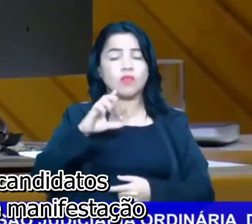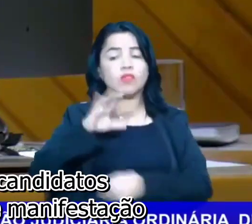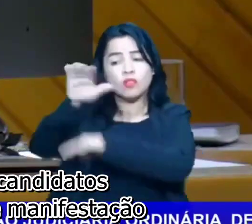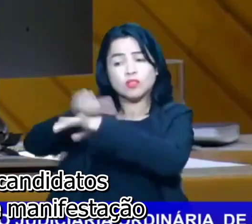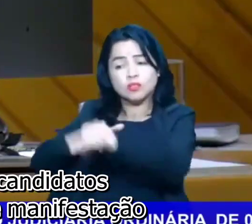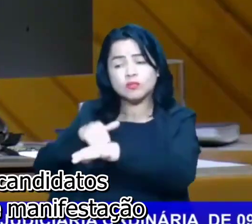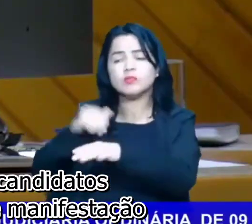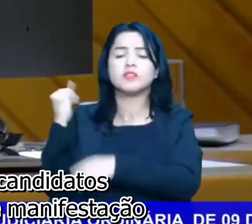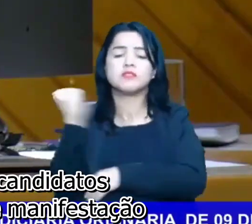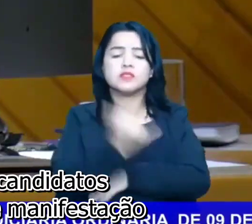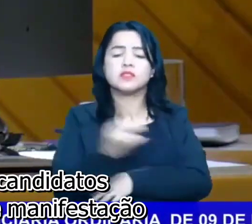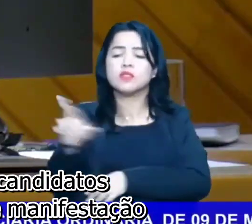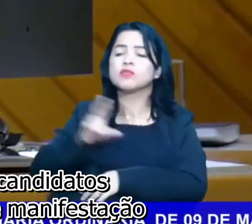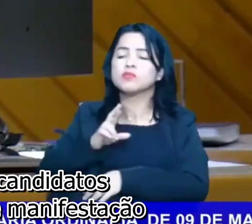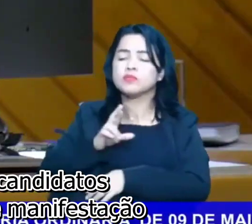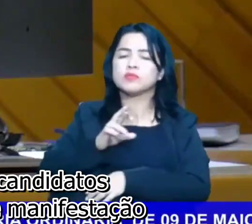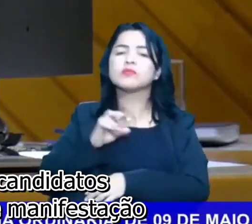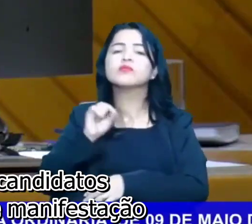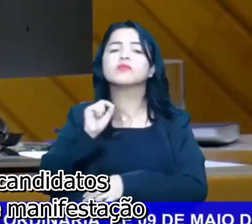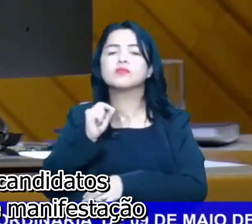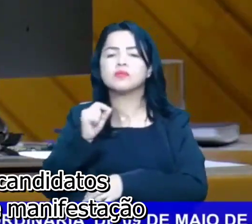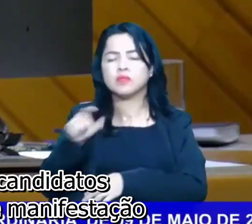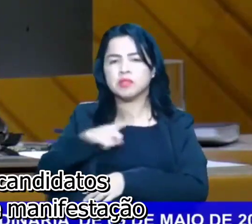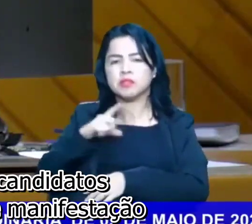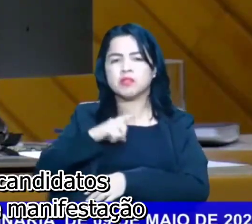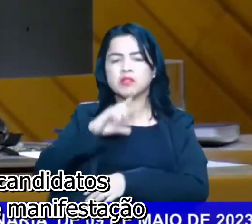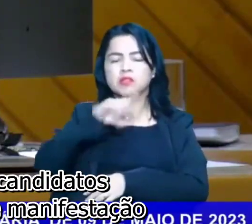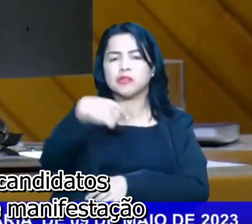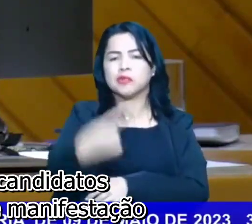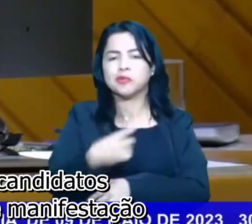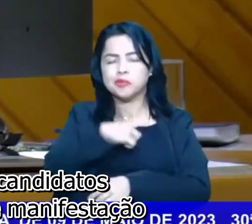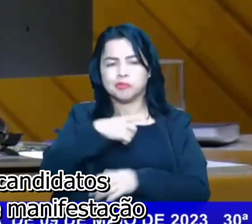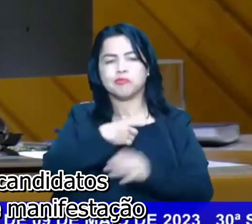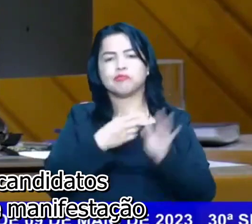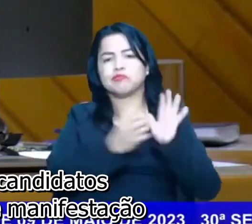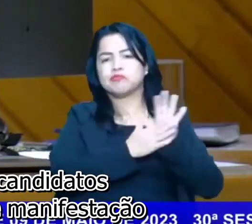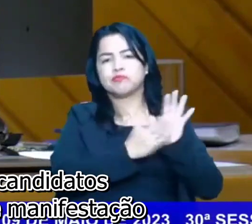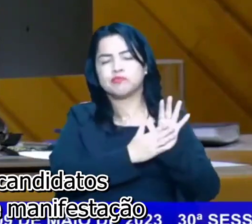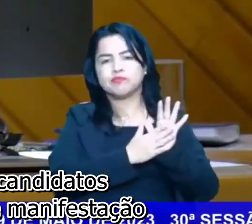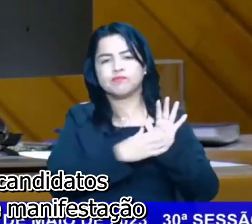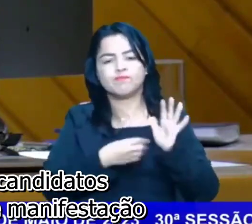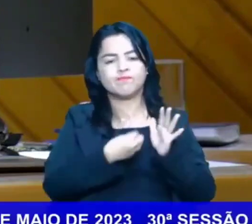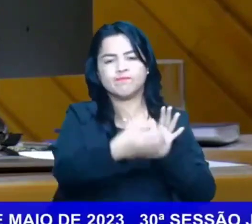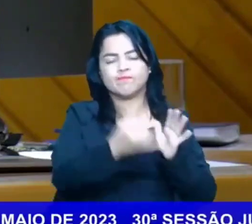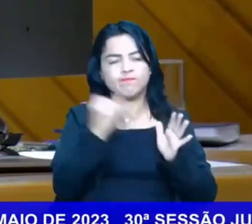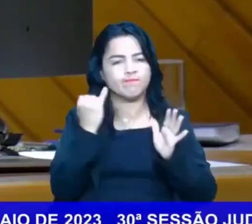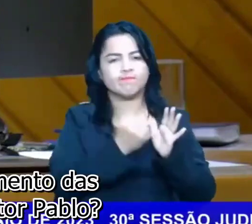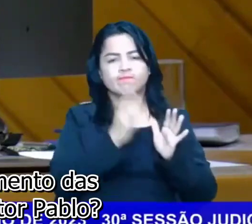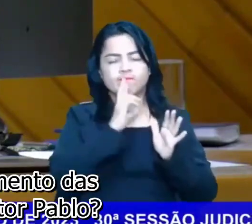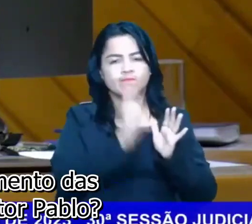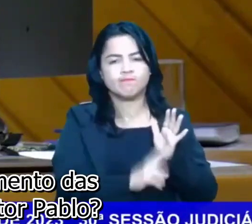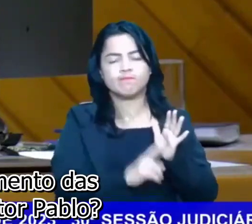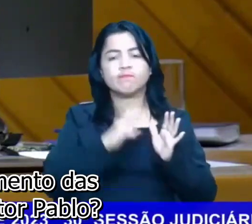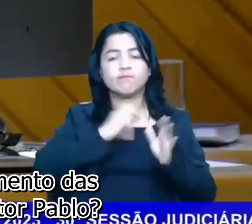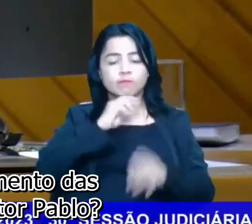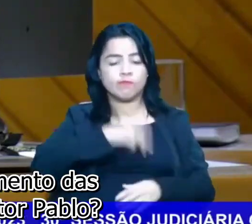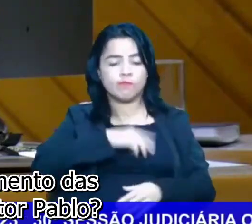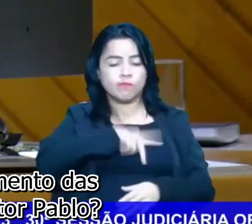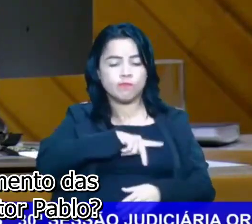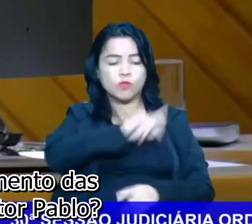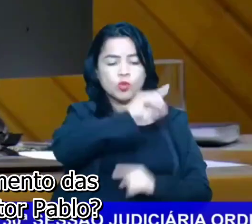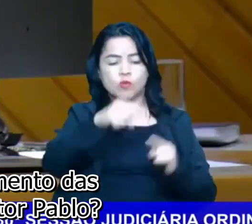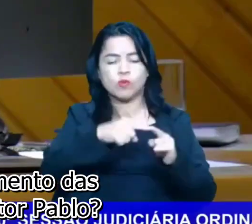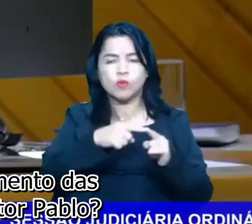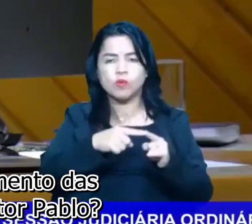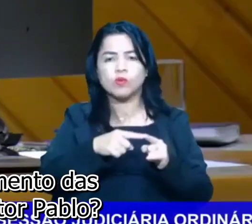intimados para prestar contas, os candidatos deixaram o prazo transcorrer sem apresentação de manifestação. O Ministério Público Eleitoral optou